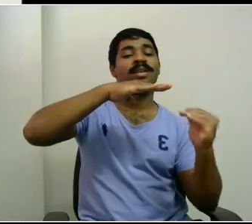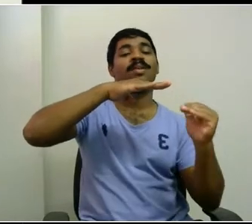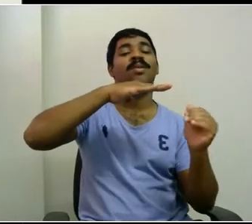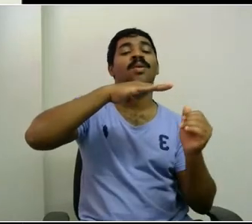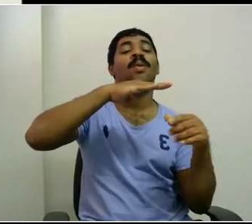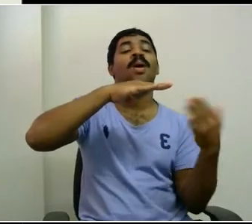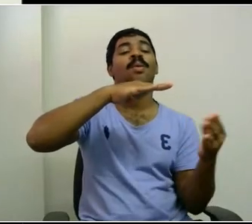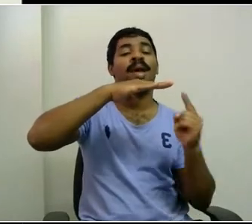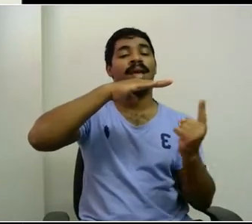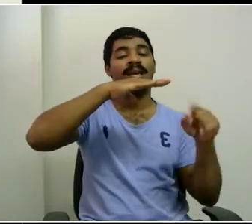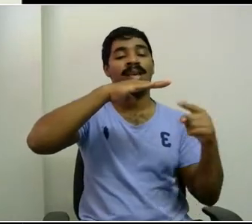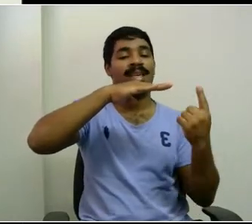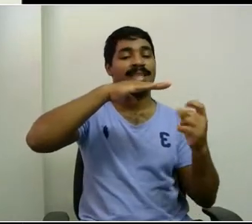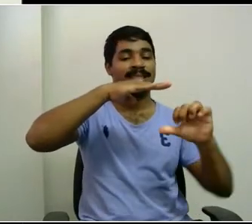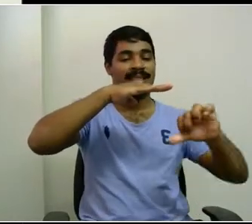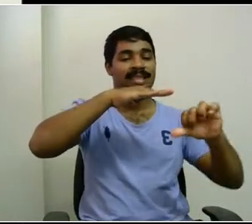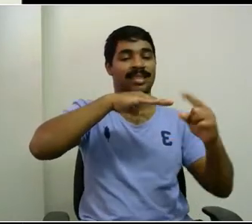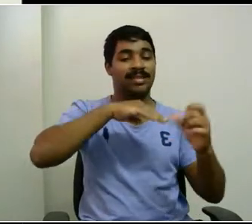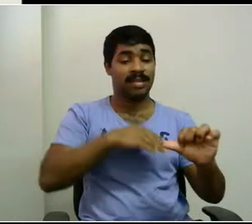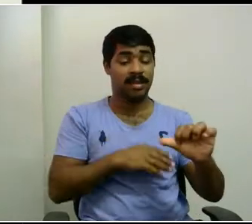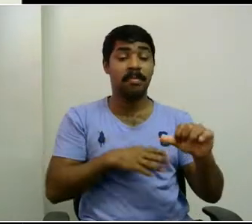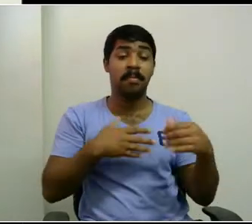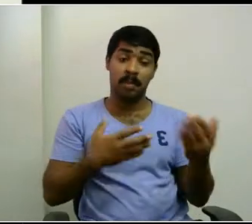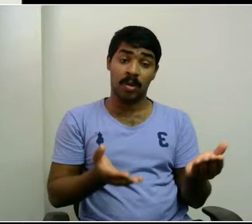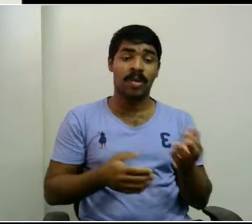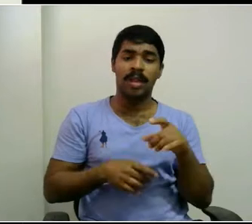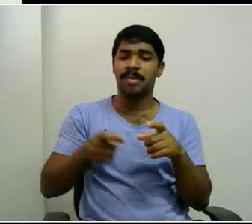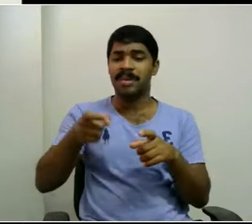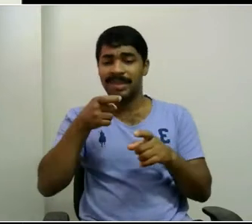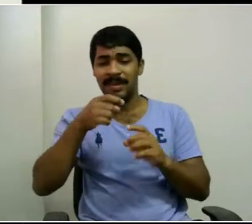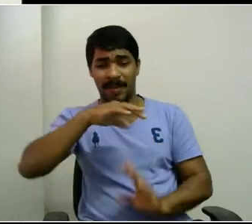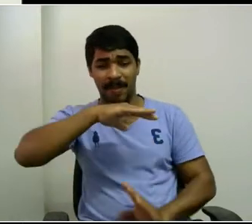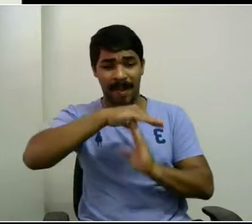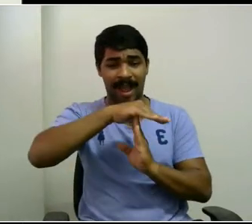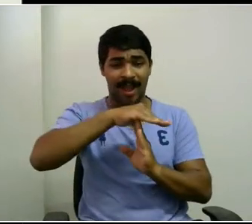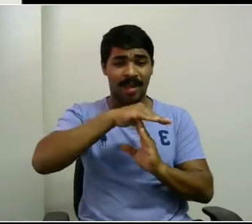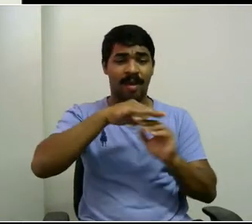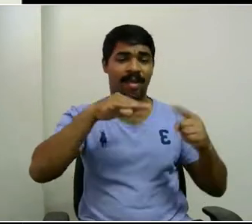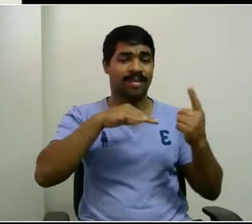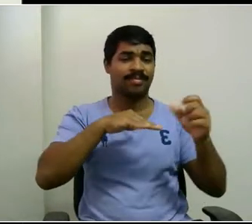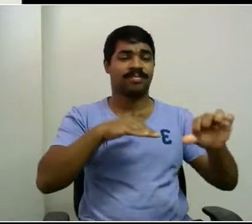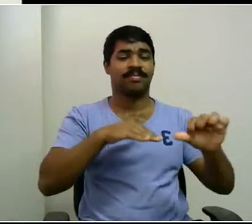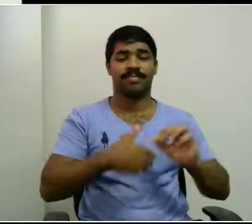na verdade, o x tem que ser, né, o maior que pode assumir, no máximo ele tem que ser 19.